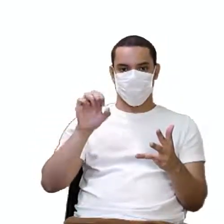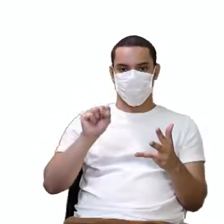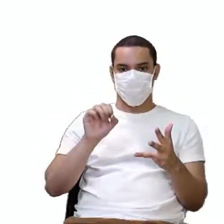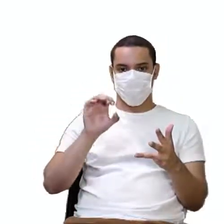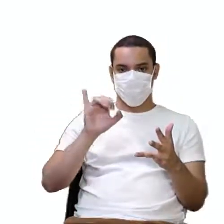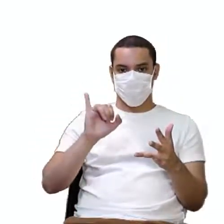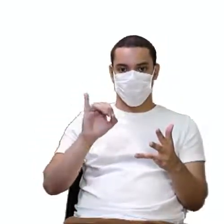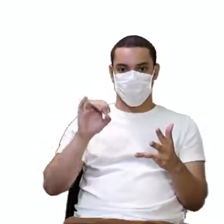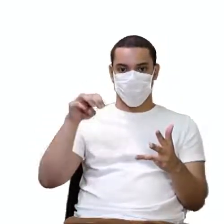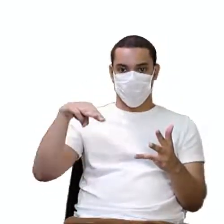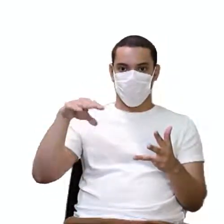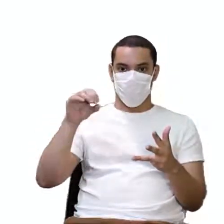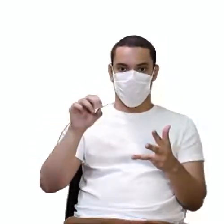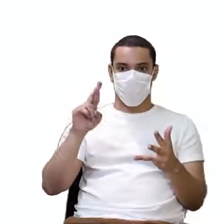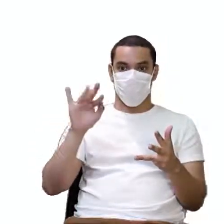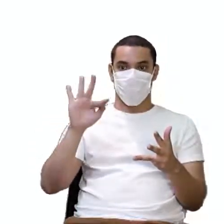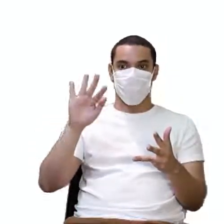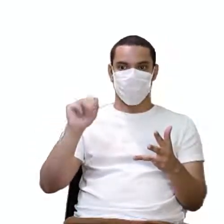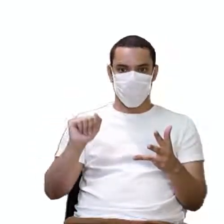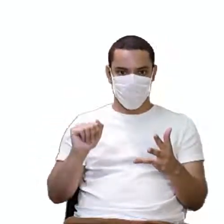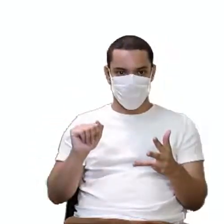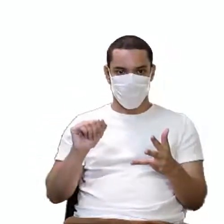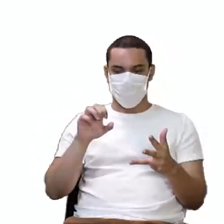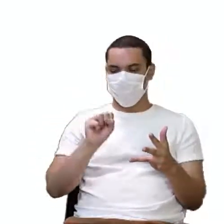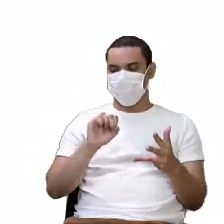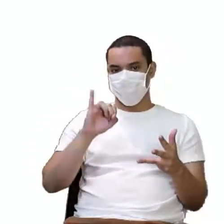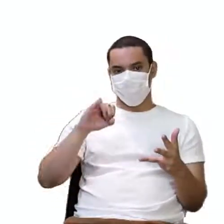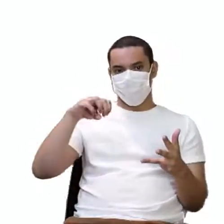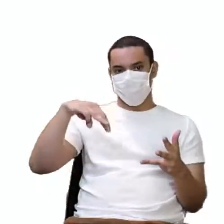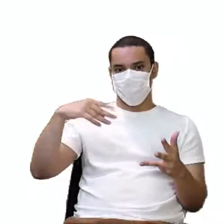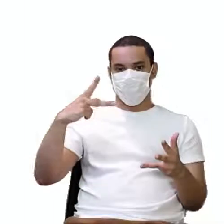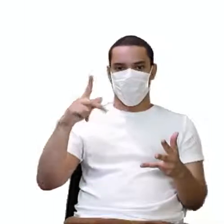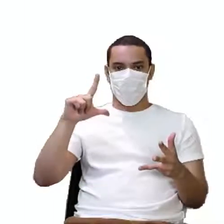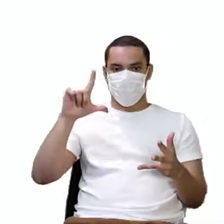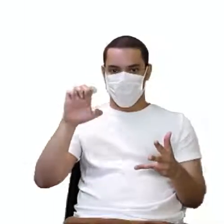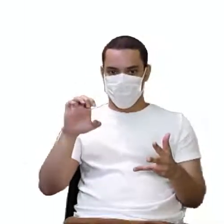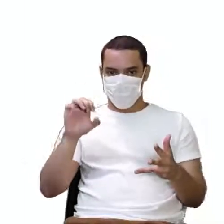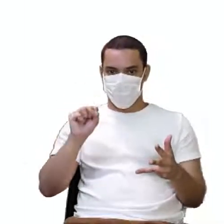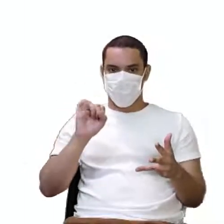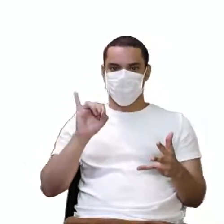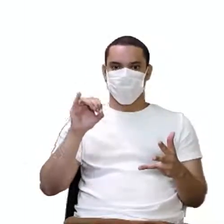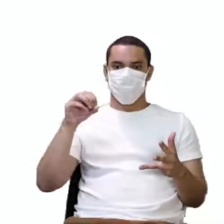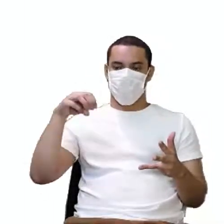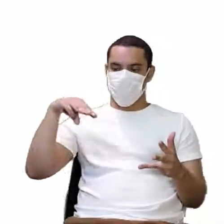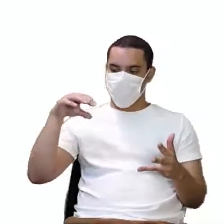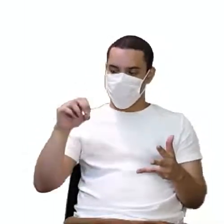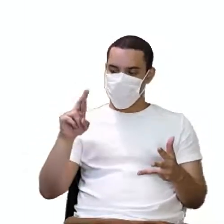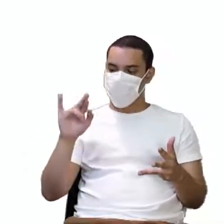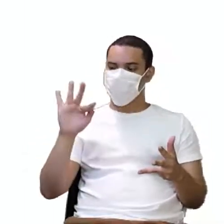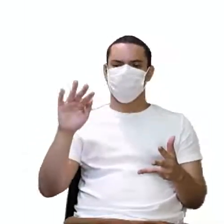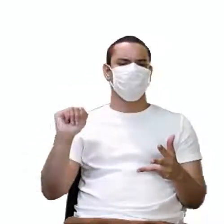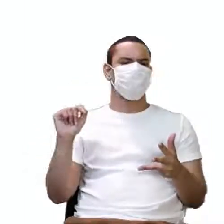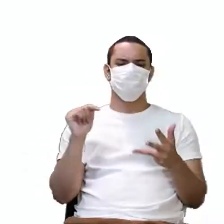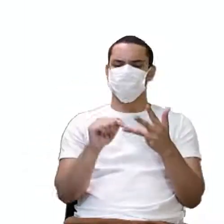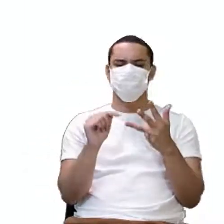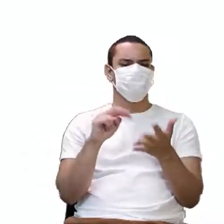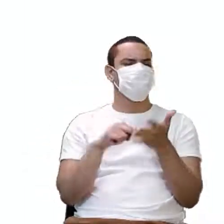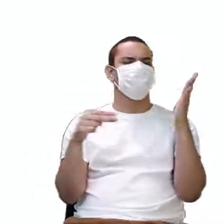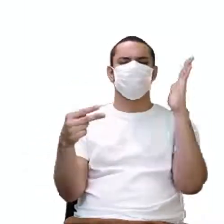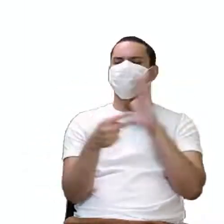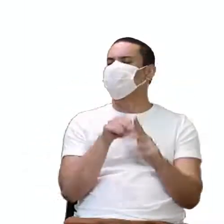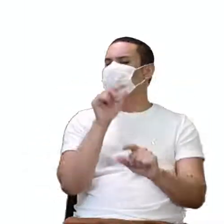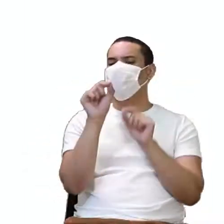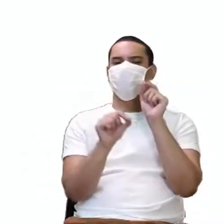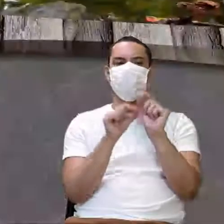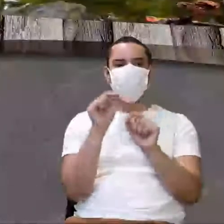simplesiomorfia. Que detalhe que passou batido. Simplesiomorfia. Professor, o que é agora essa